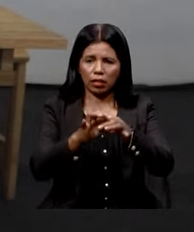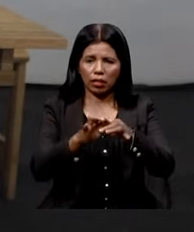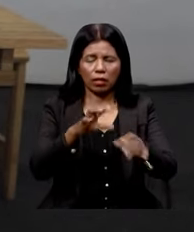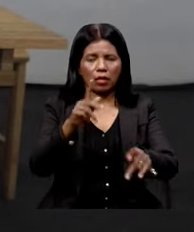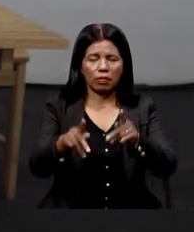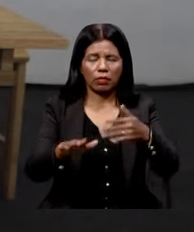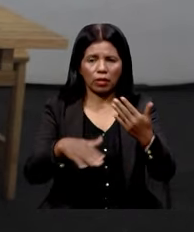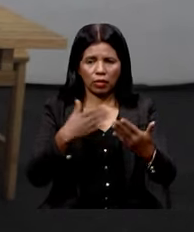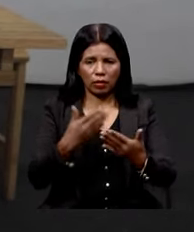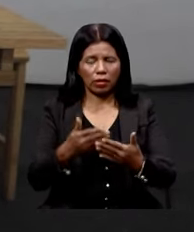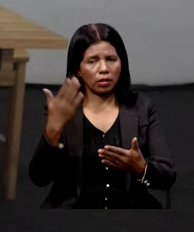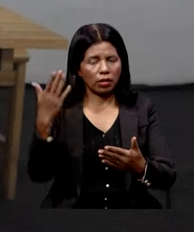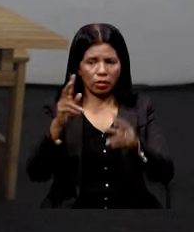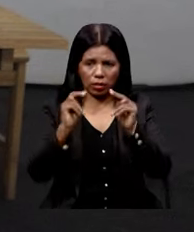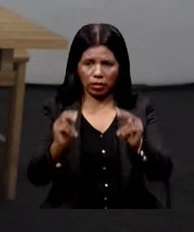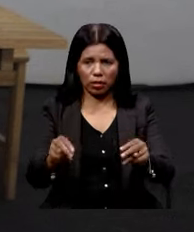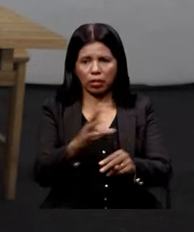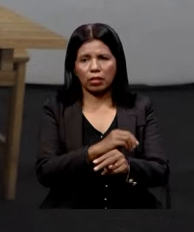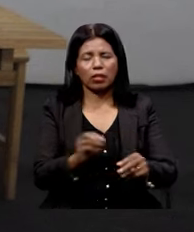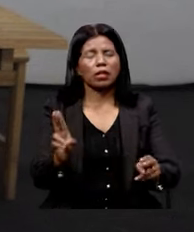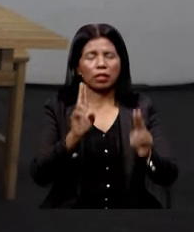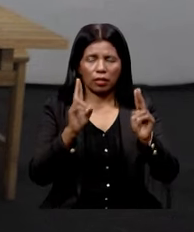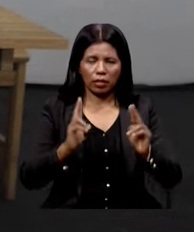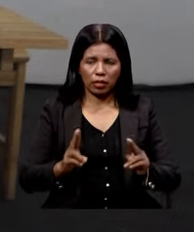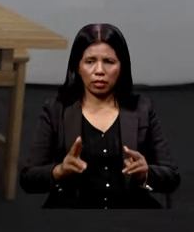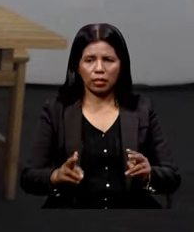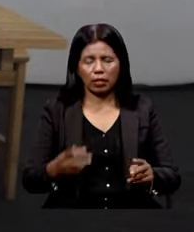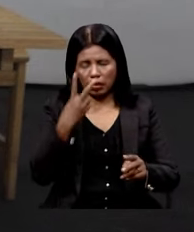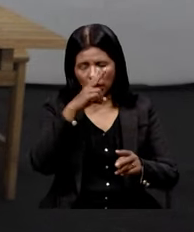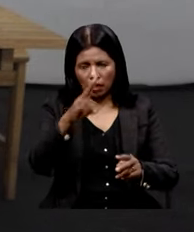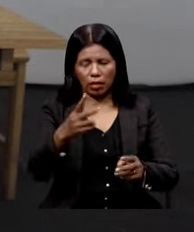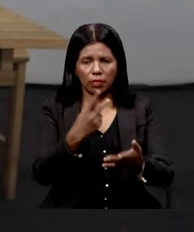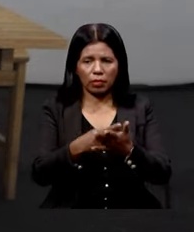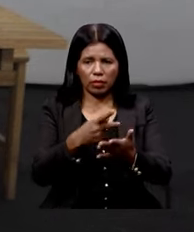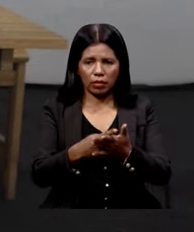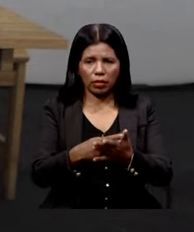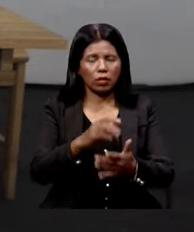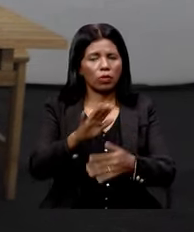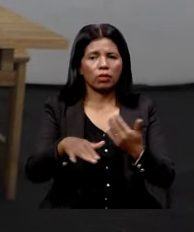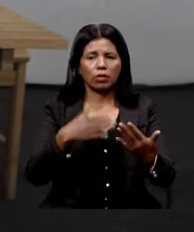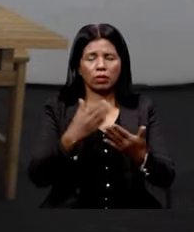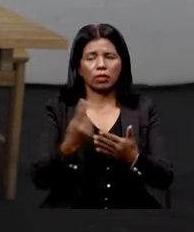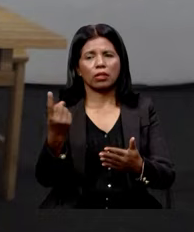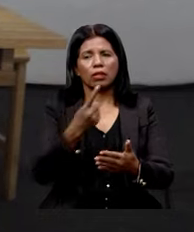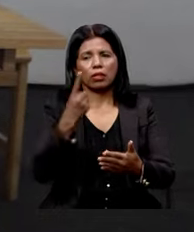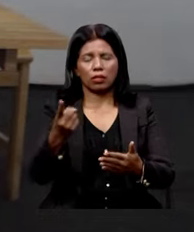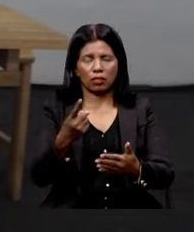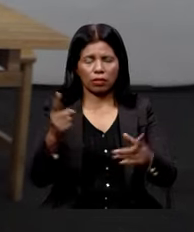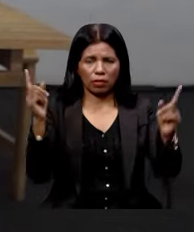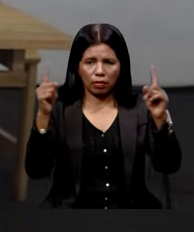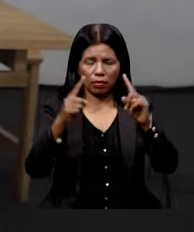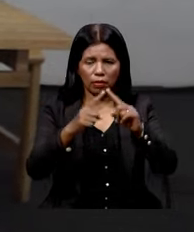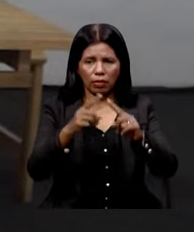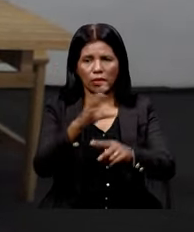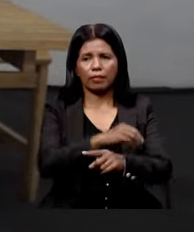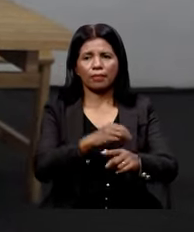população linha necessidade e nomas urgência do que e tarei a proporção de quase maioria na fato em bade que a consumo